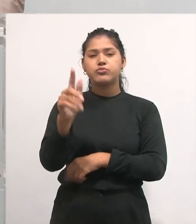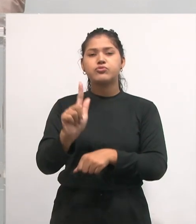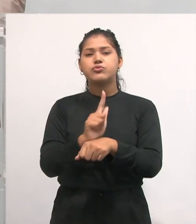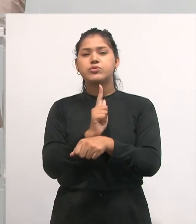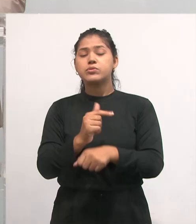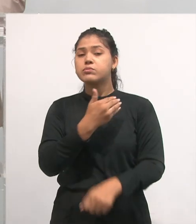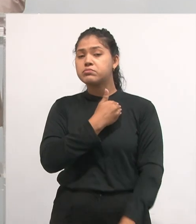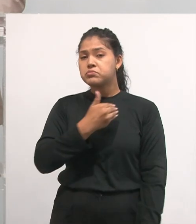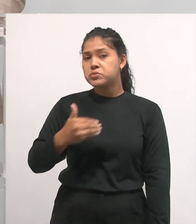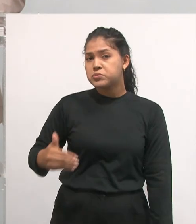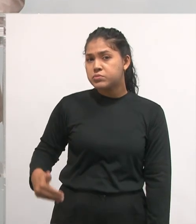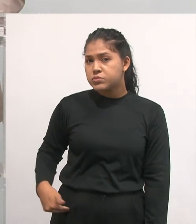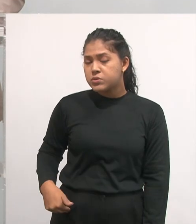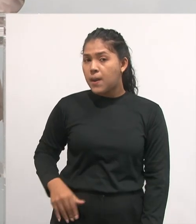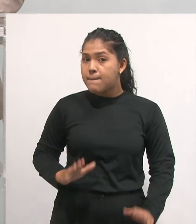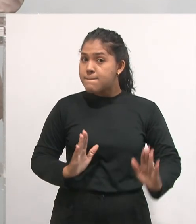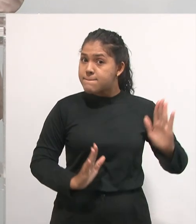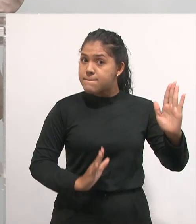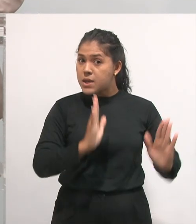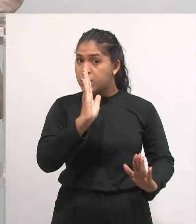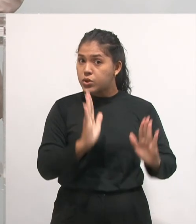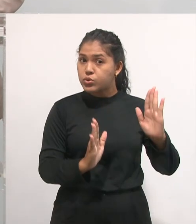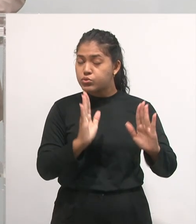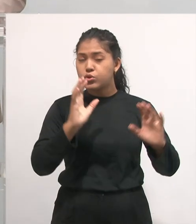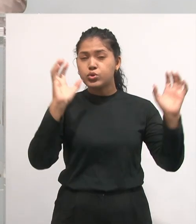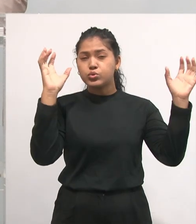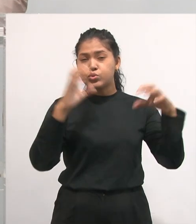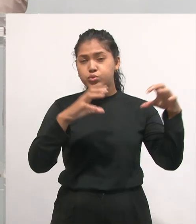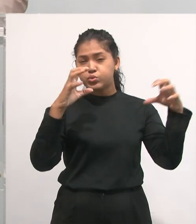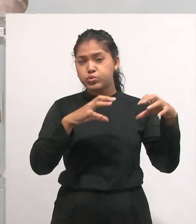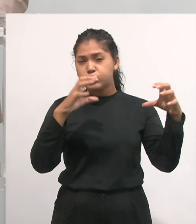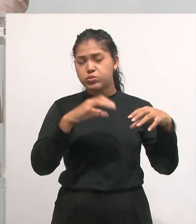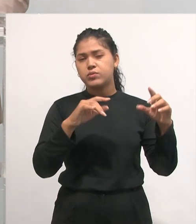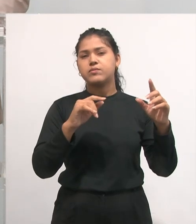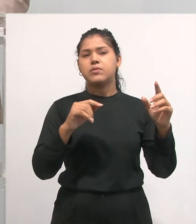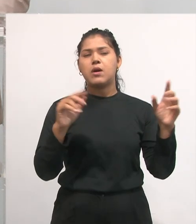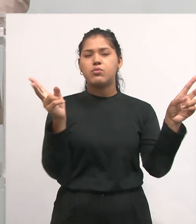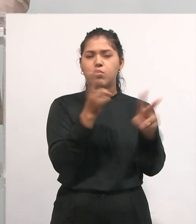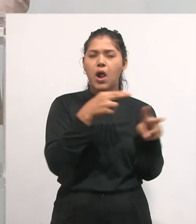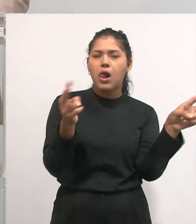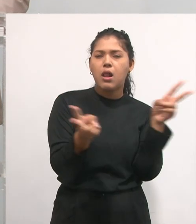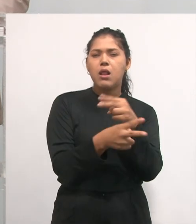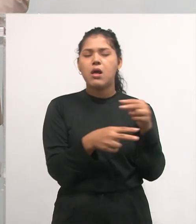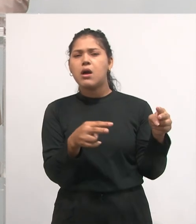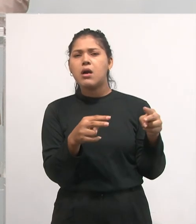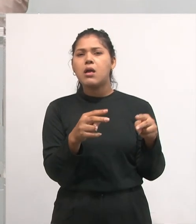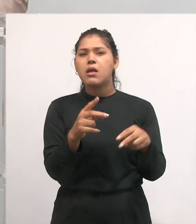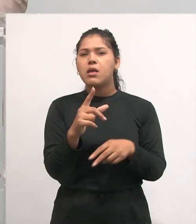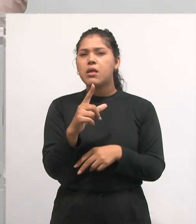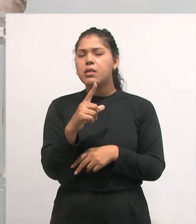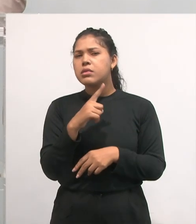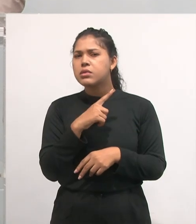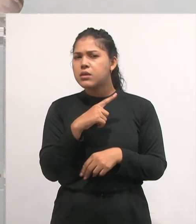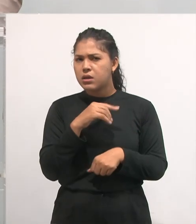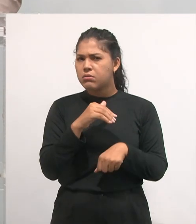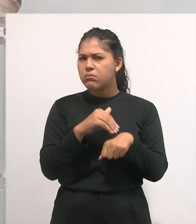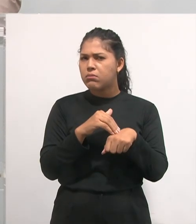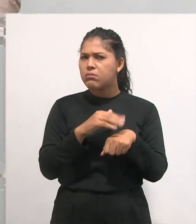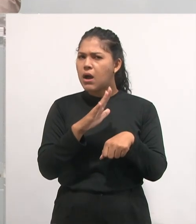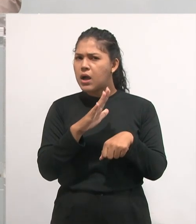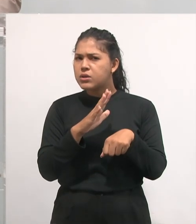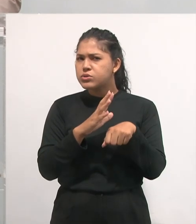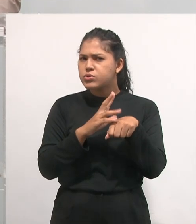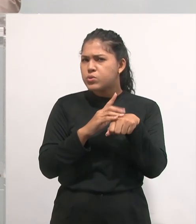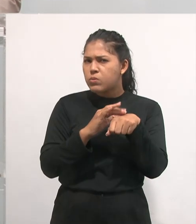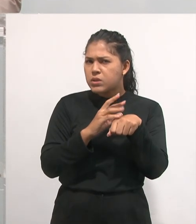exemplo. Em épocas mais chuvosas, gera mais doenças, por exemplo, de